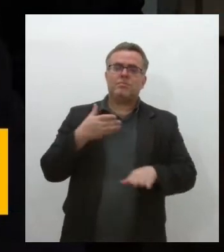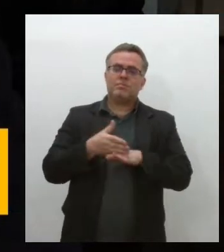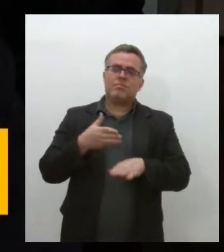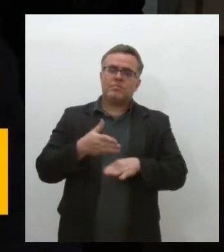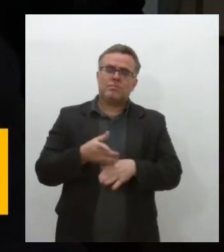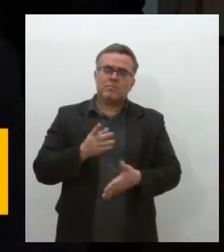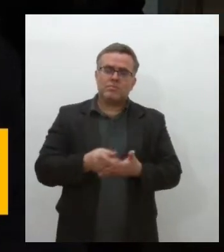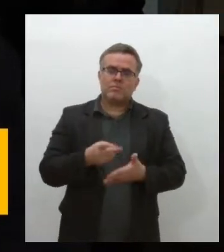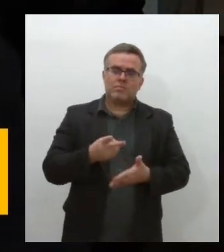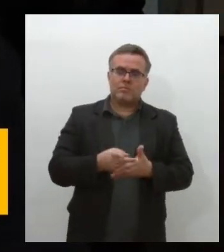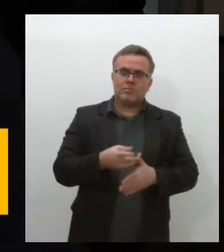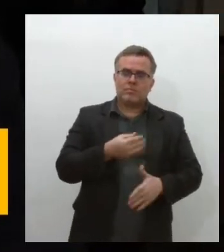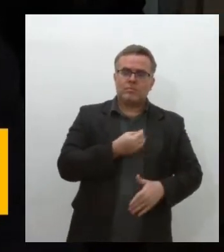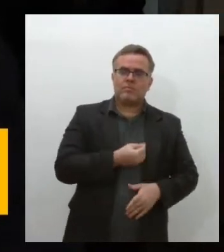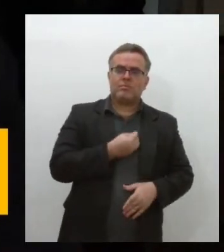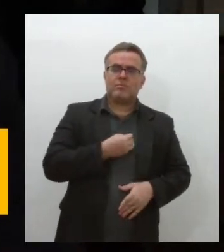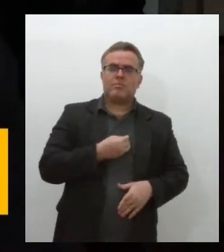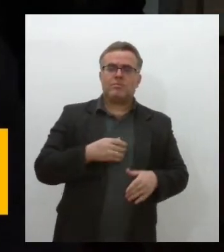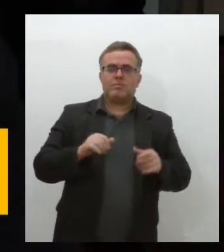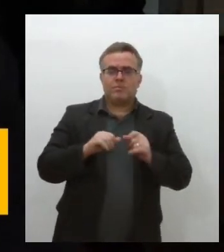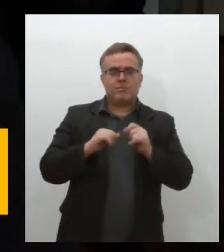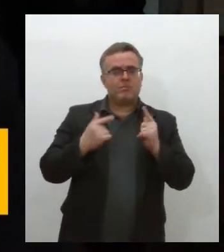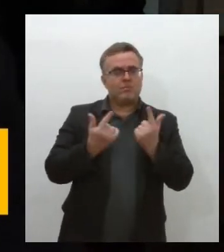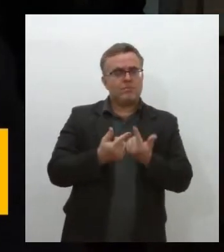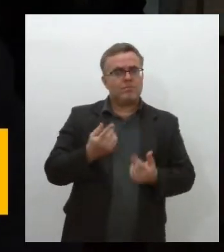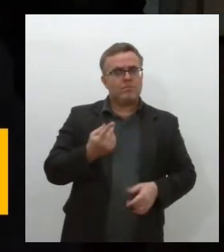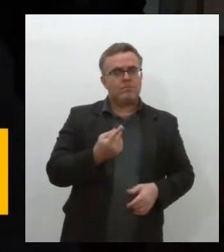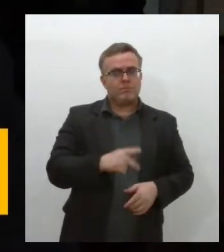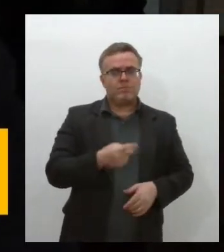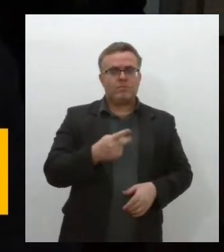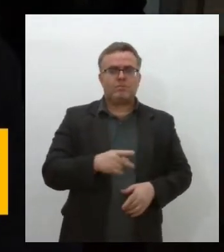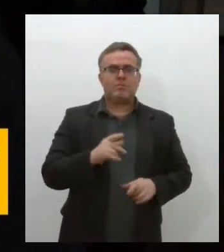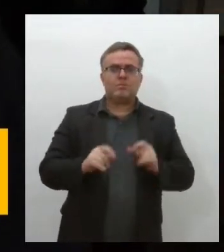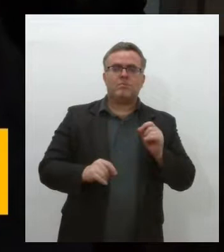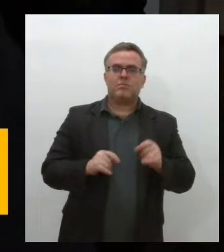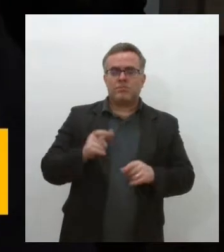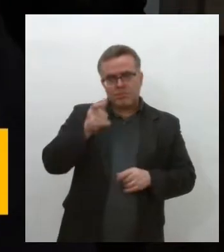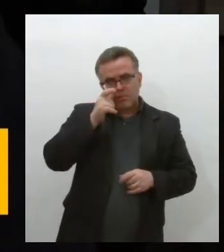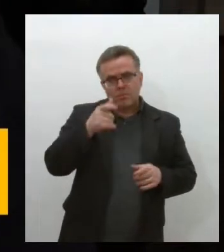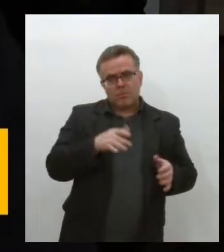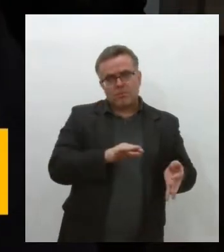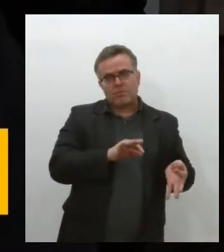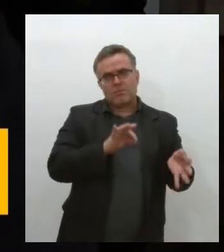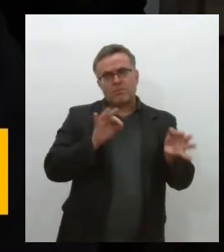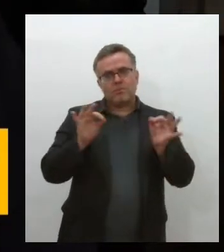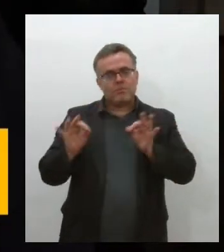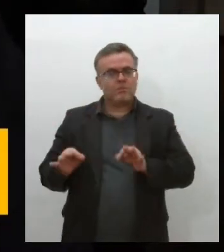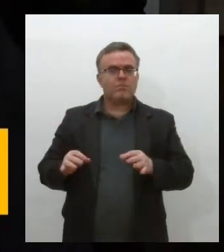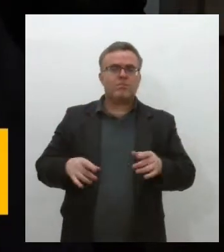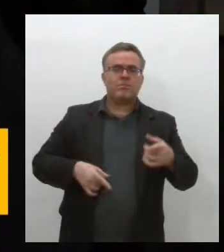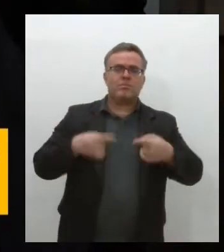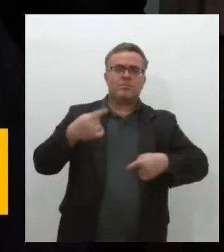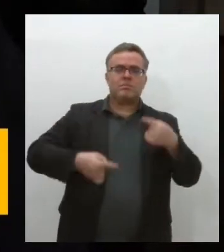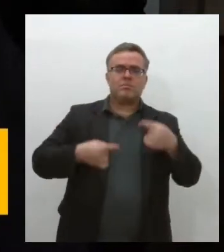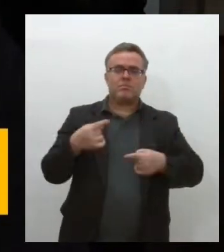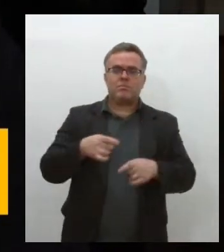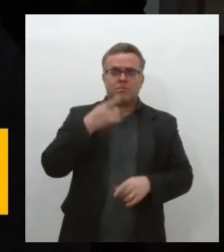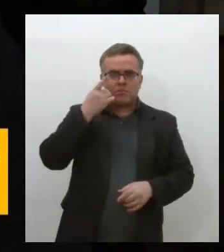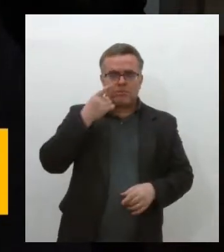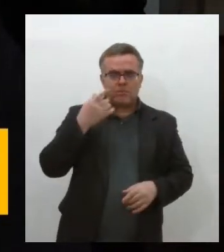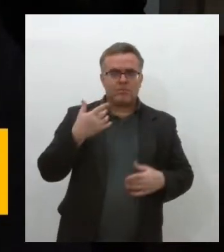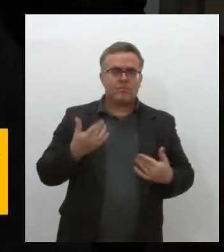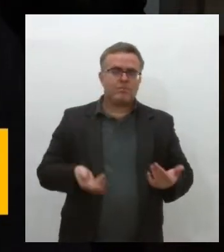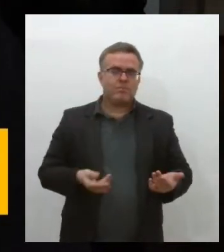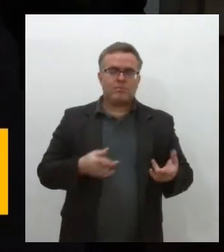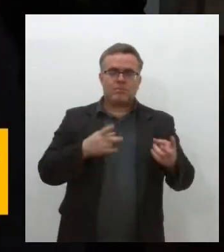na vida legislativa do Estado, acompanhando os deputados, acompanhando todo o processo